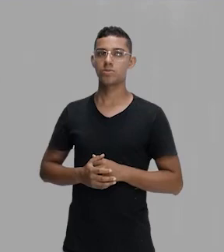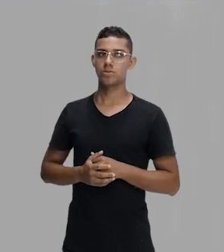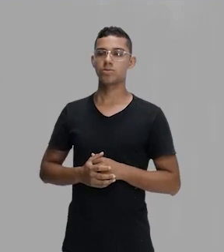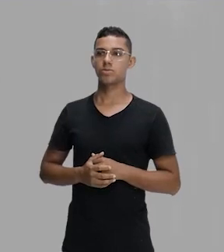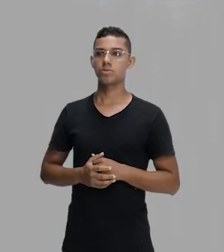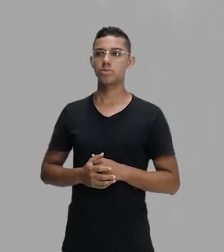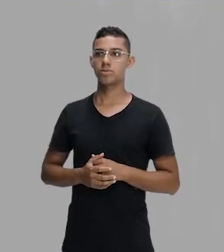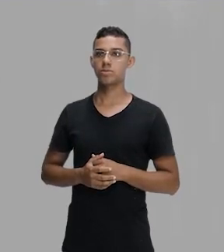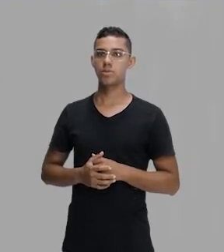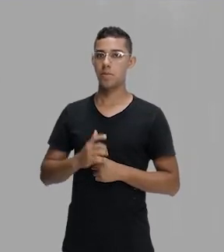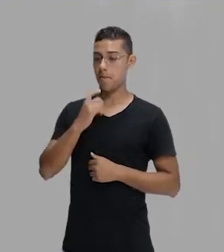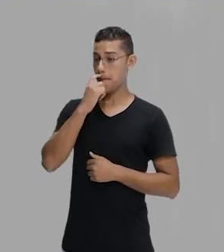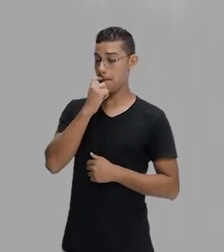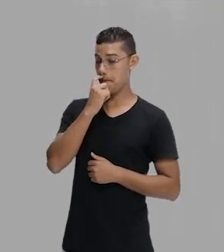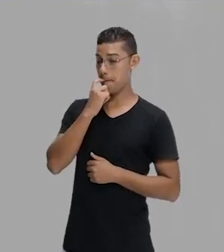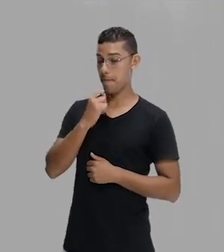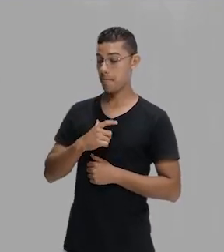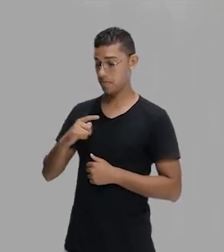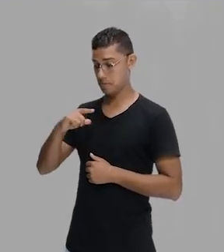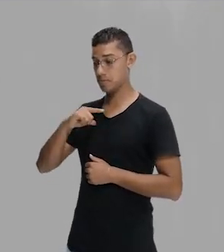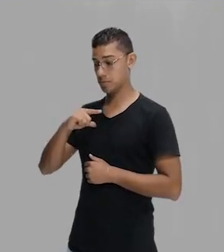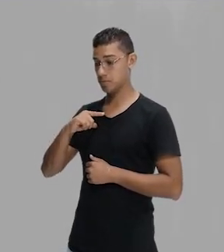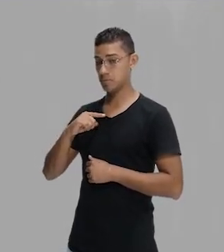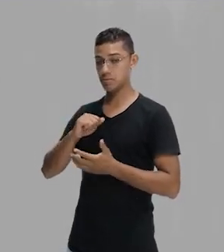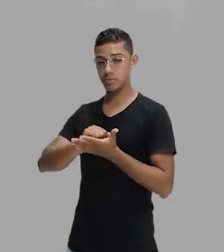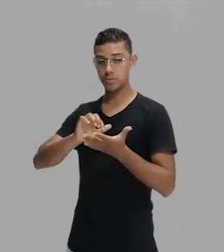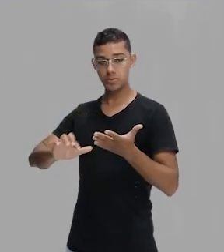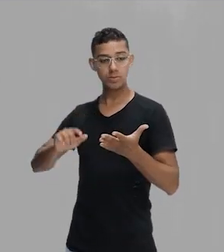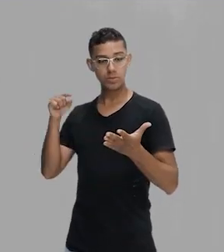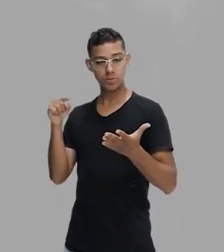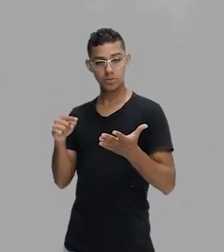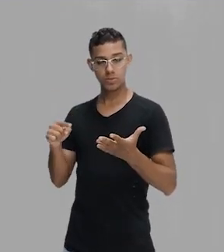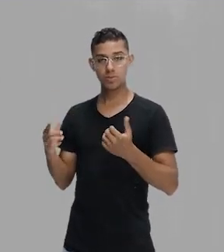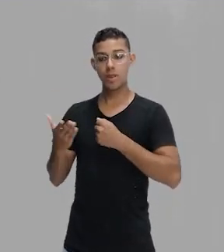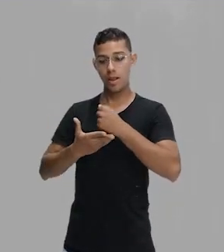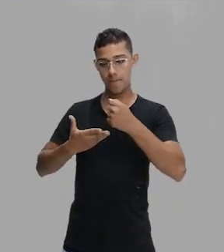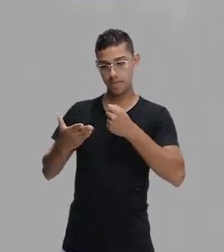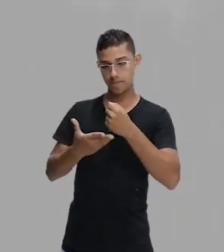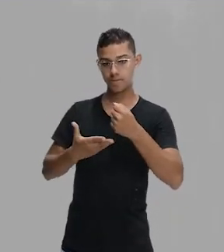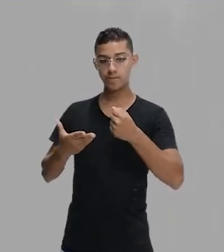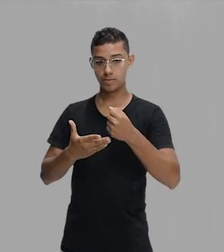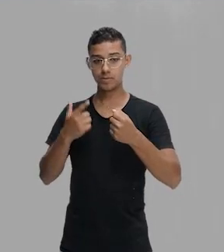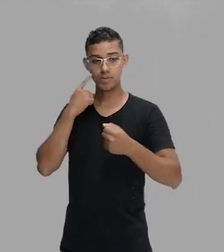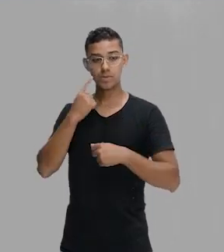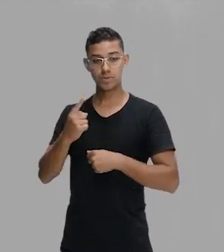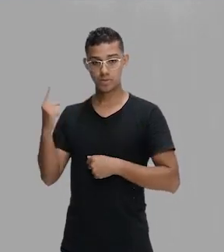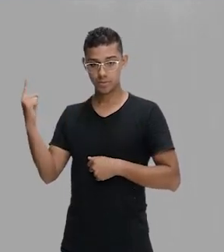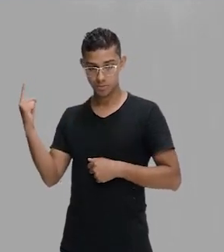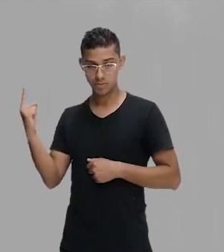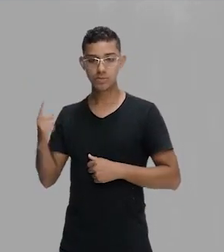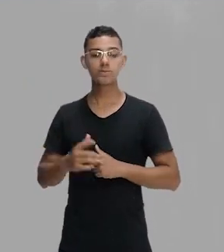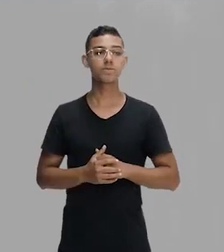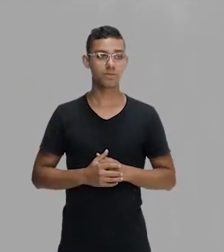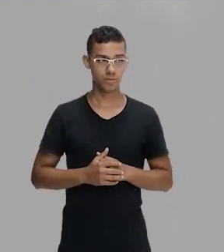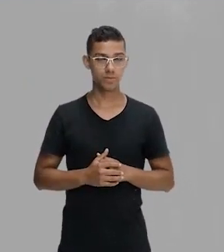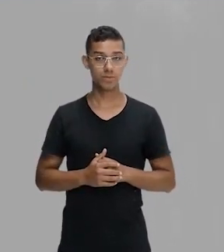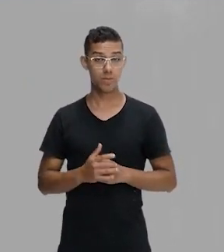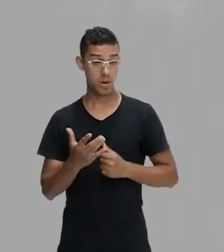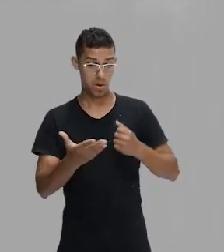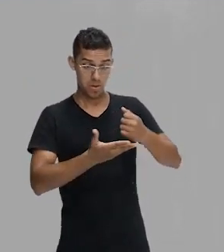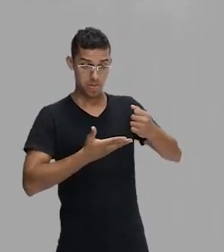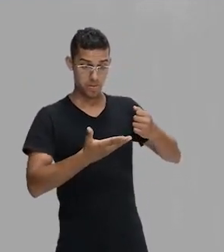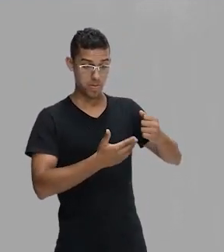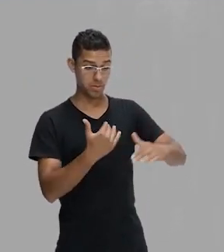uma questão básica, tá? Entre básico, proficiente e avançado, nós pegamos aqui uma coisa básica para a